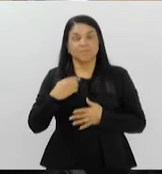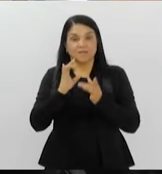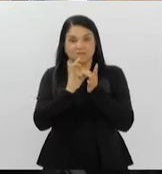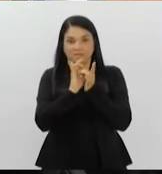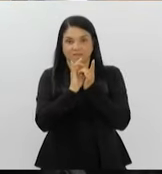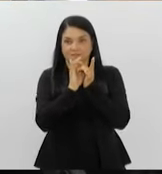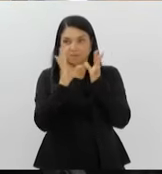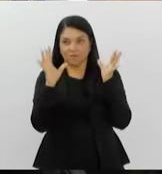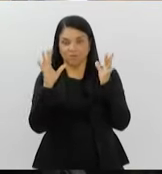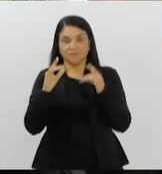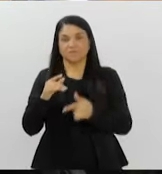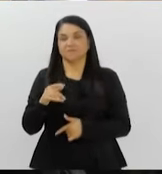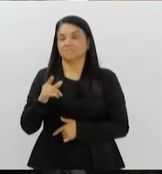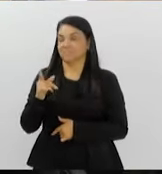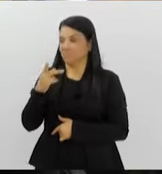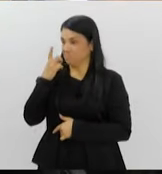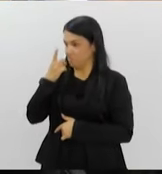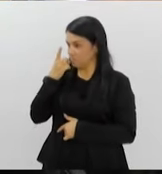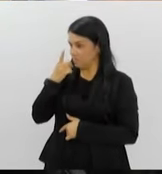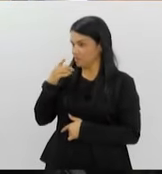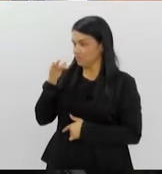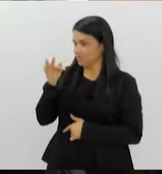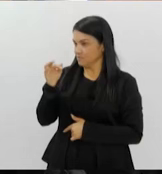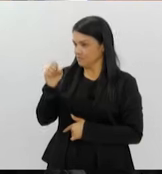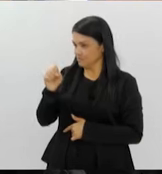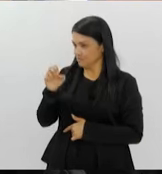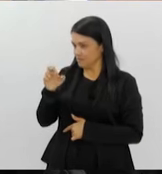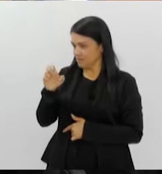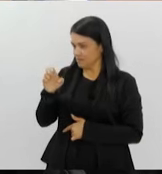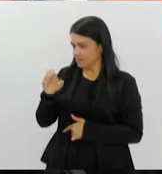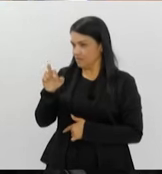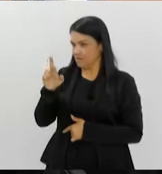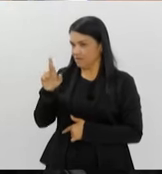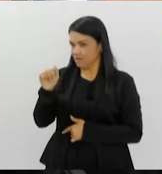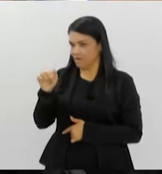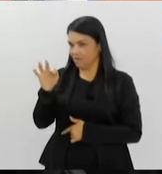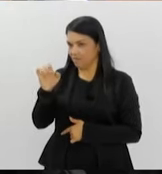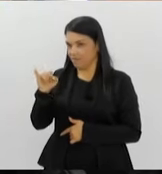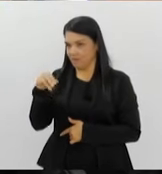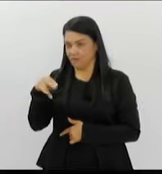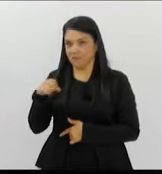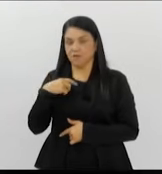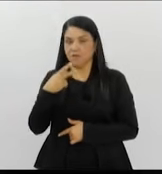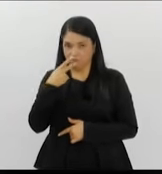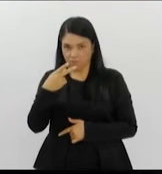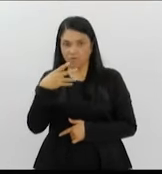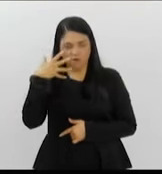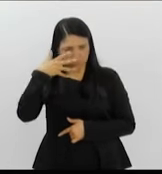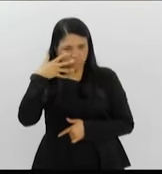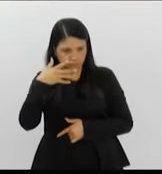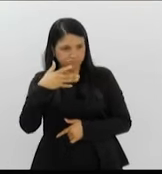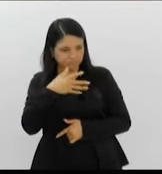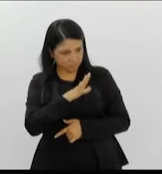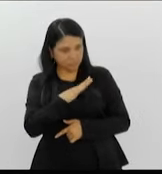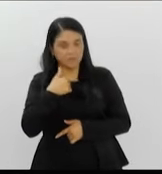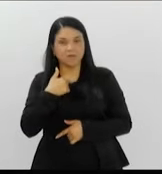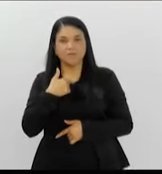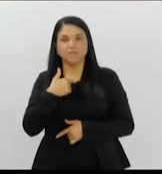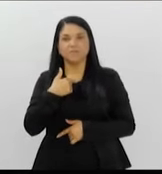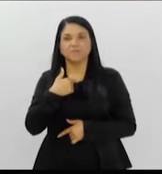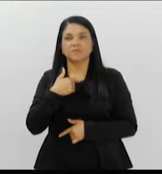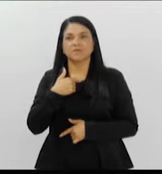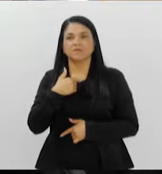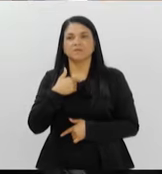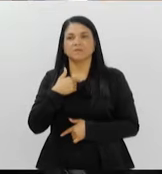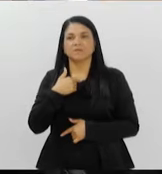democracia, deputado Serafini, duvido, só alguém... Vou te dar o poder da fala, obviamente, falar, o deputado Renan. Não